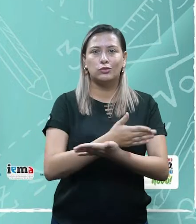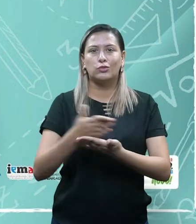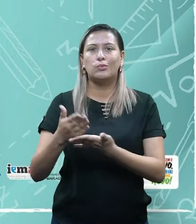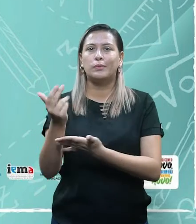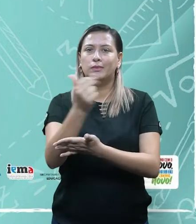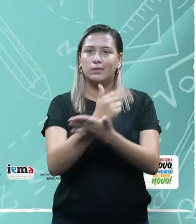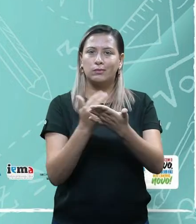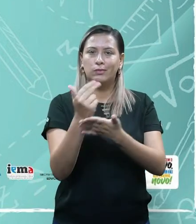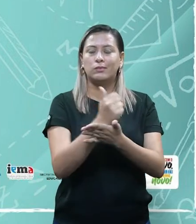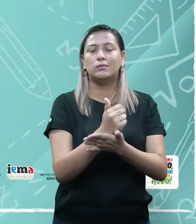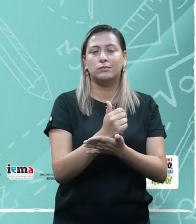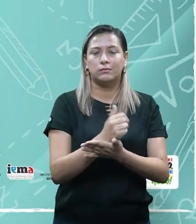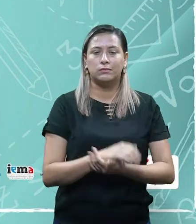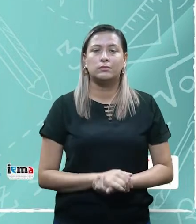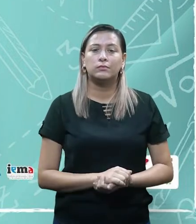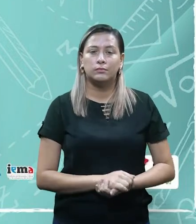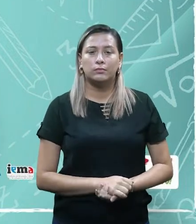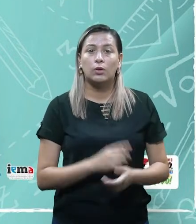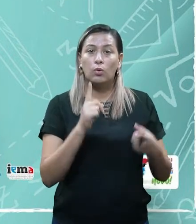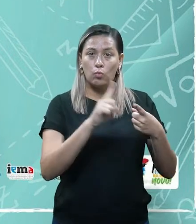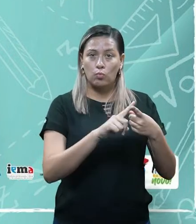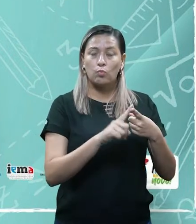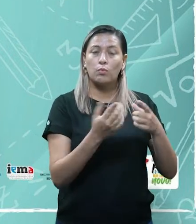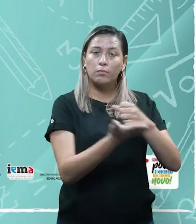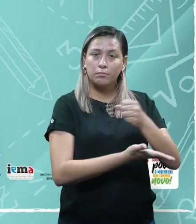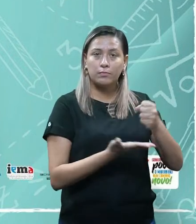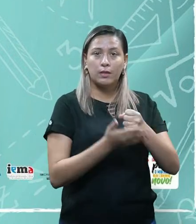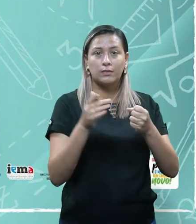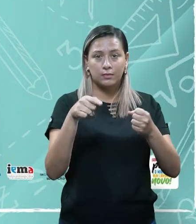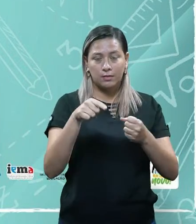básicas. Uma é essa que a gente vai ver nessa aula e